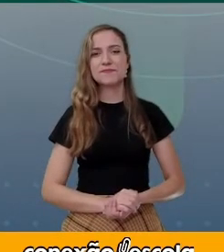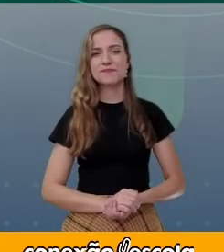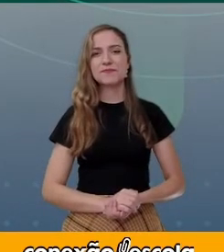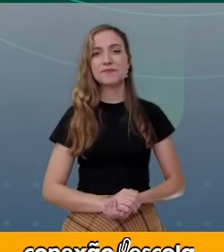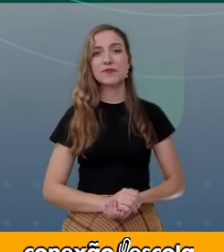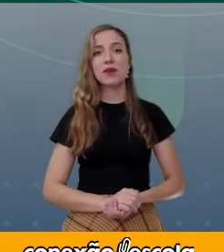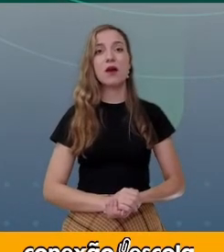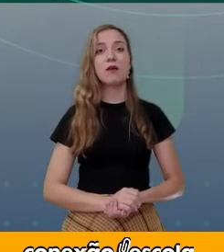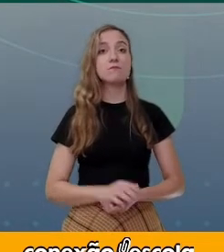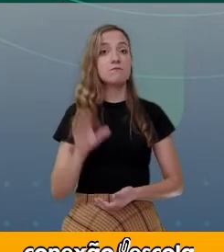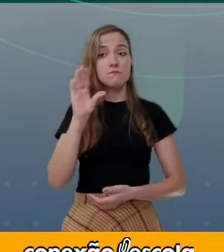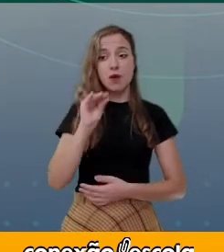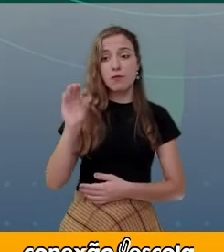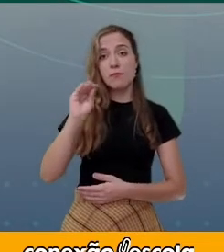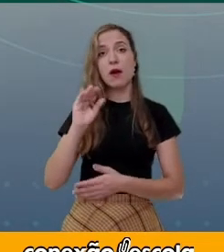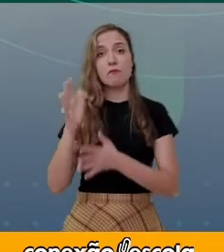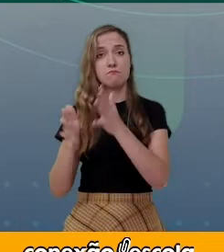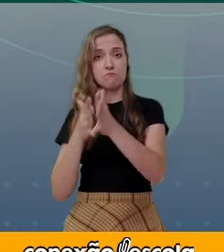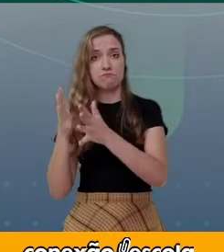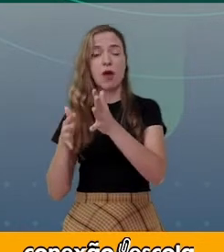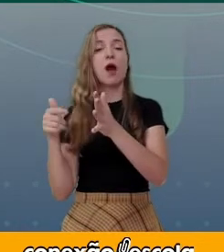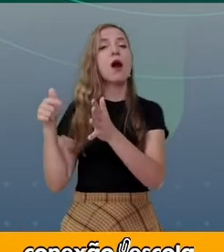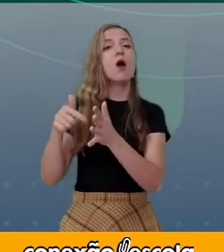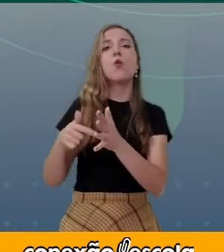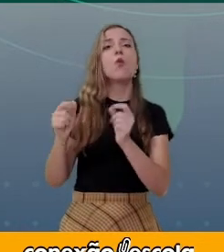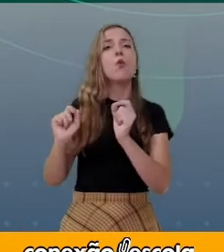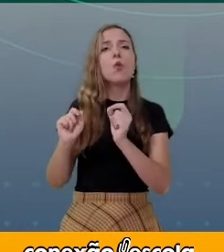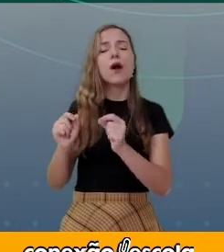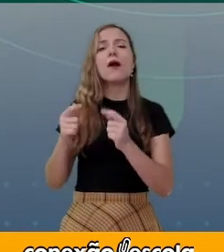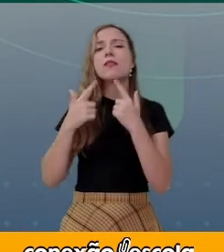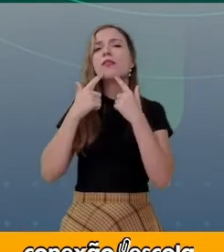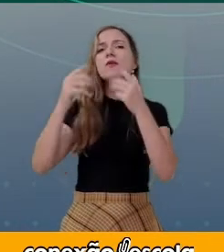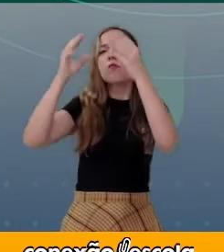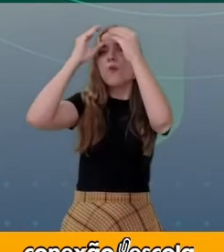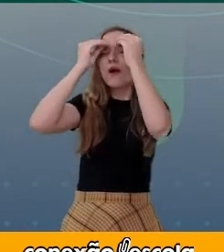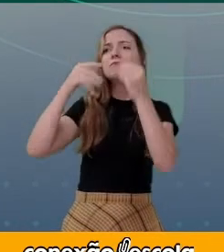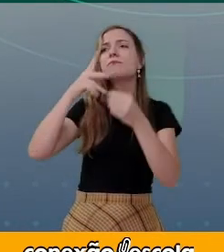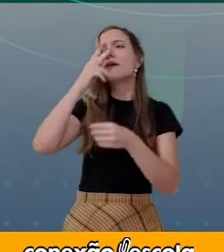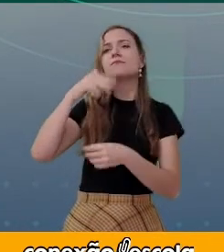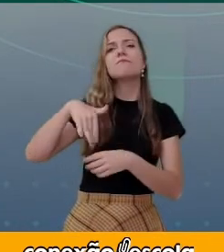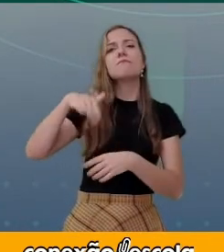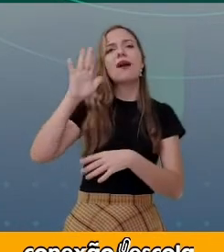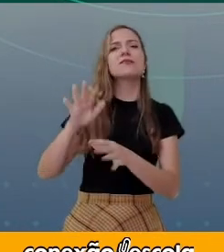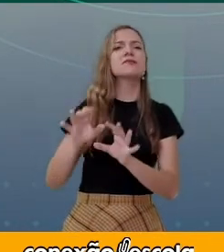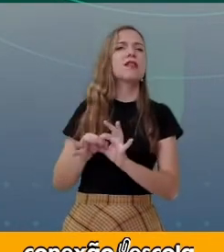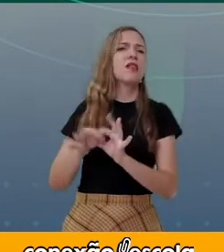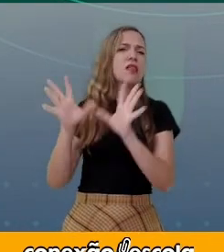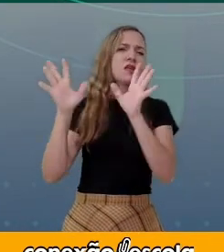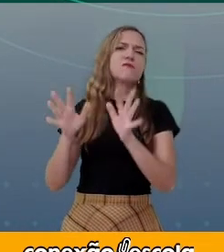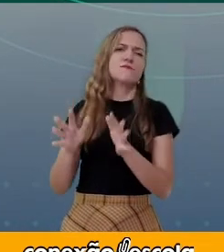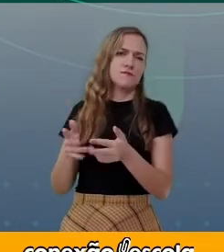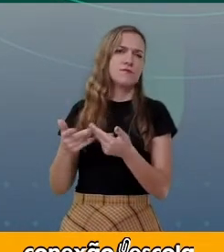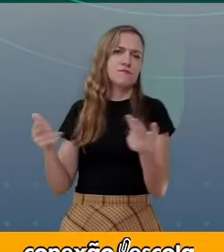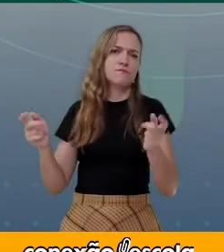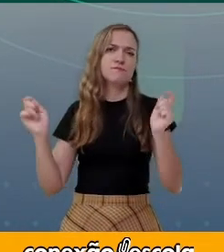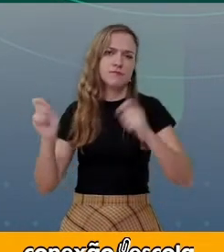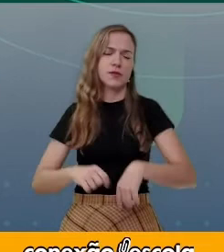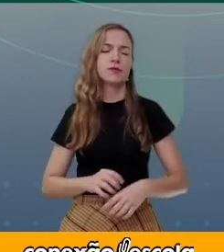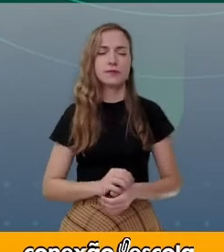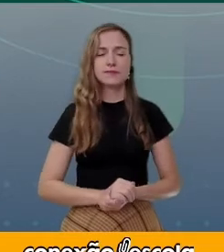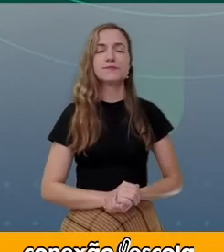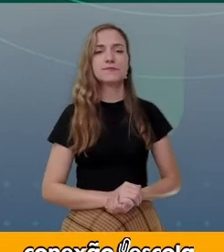no relato oral nós temos a presença de uma linguagem mais descontraída certo vamos seguir